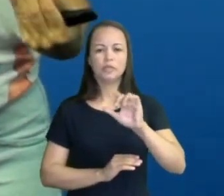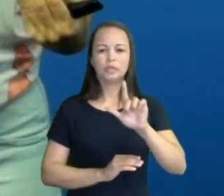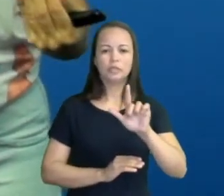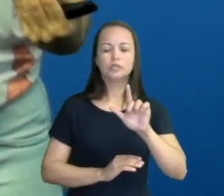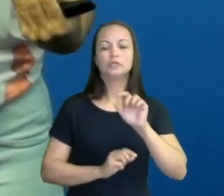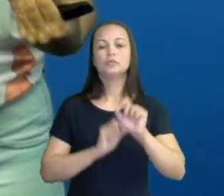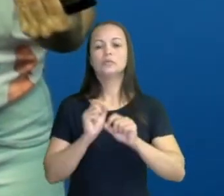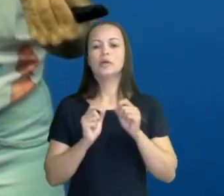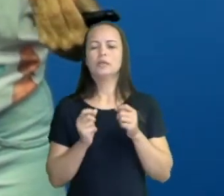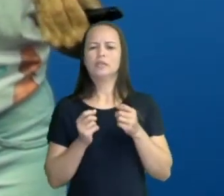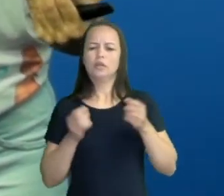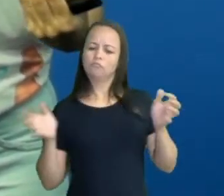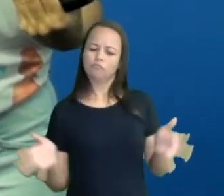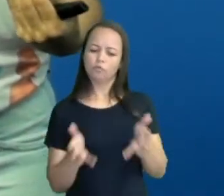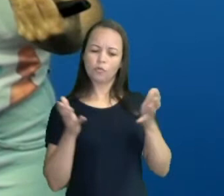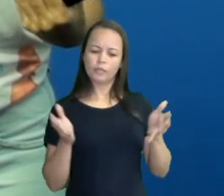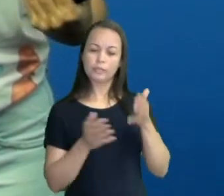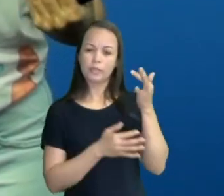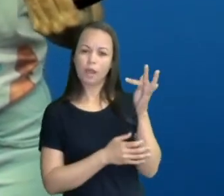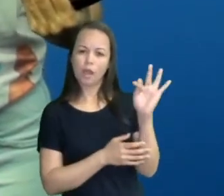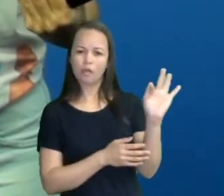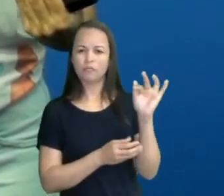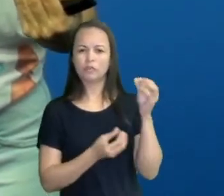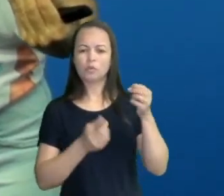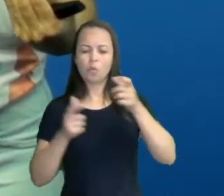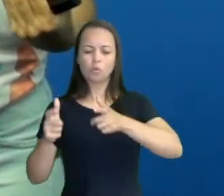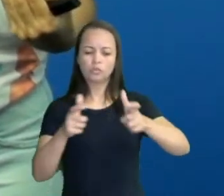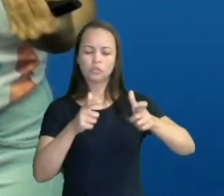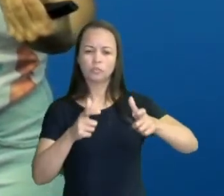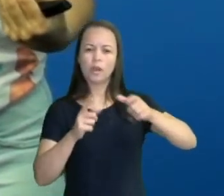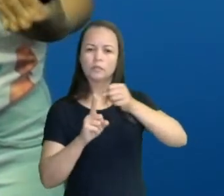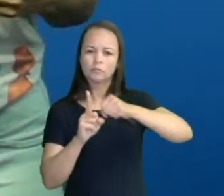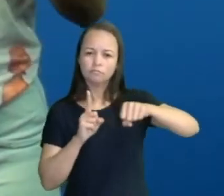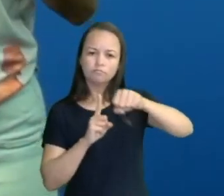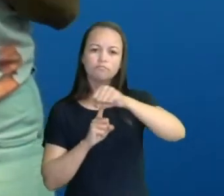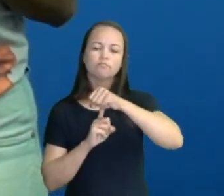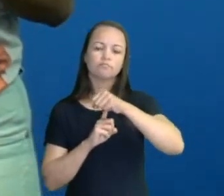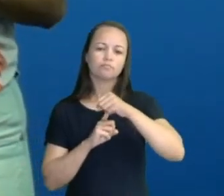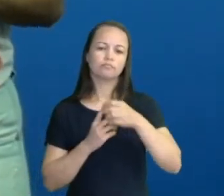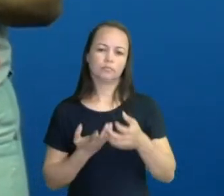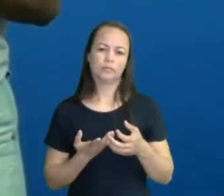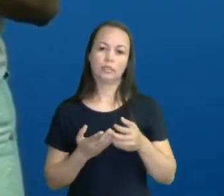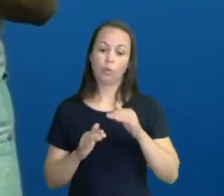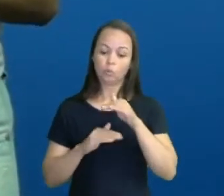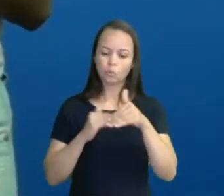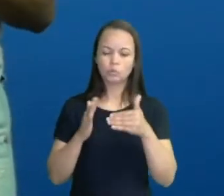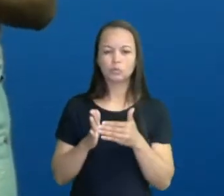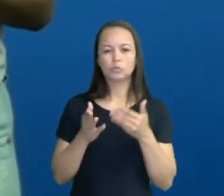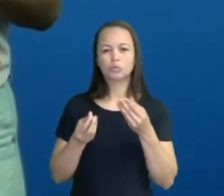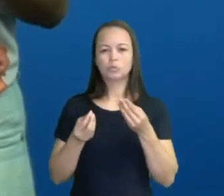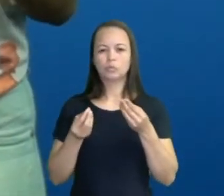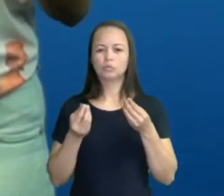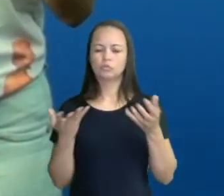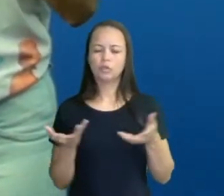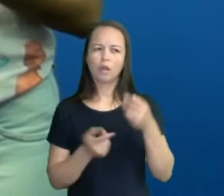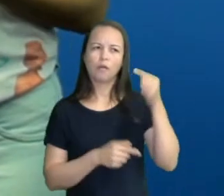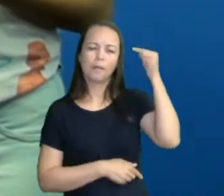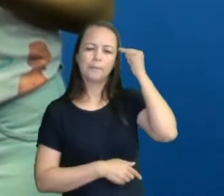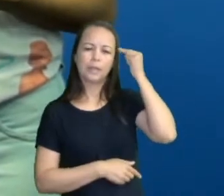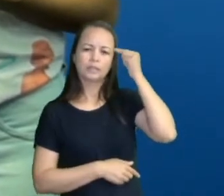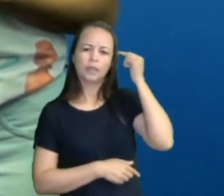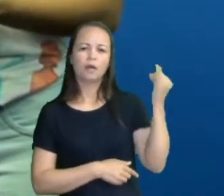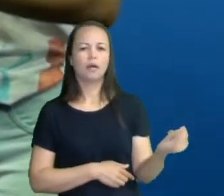França e que influenciaram outros espaços sociais. Então, tudo isso nos leva a pensar